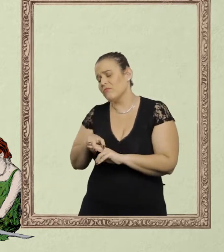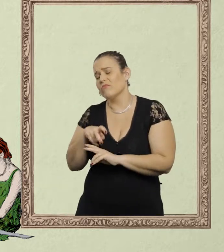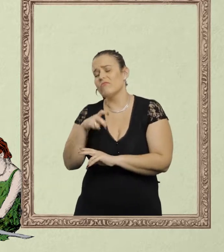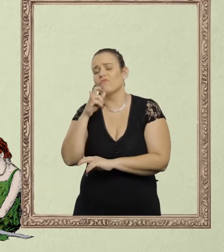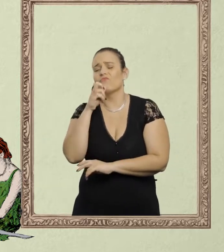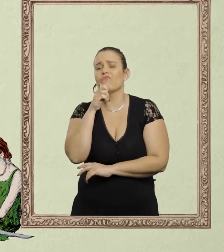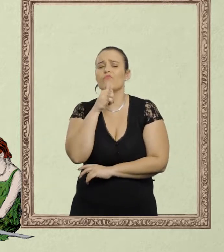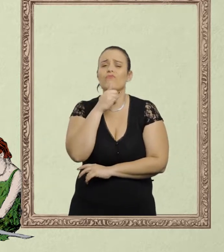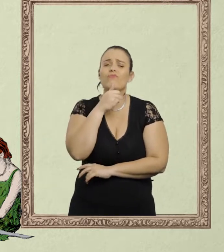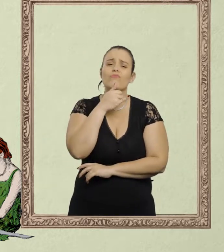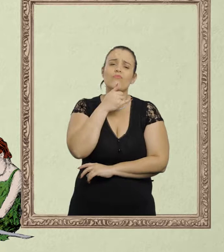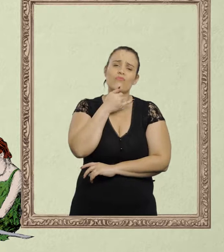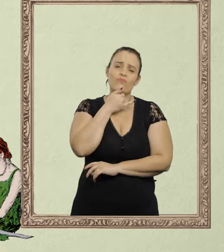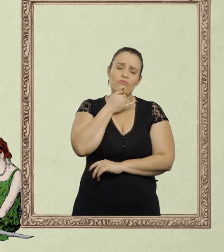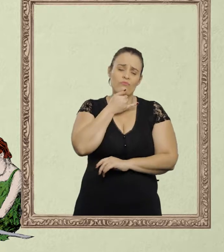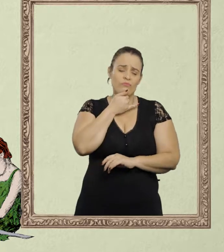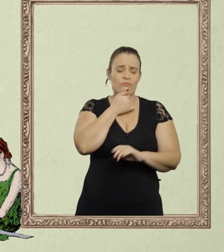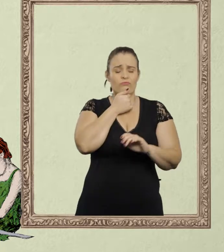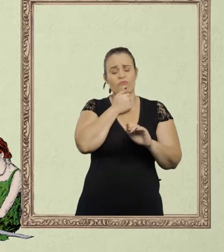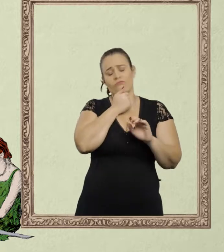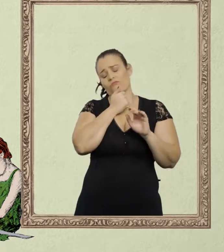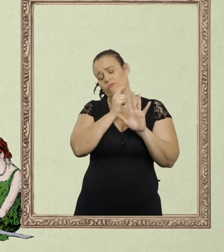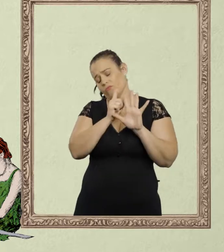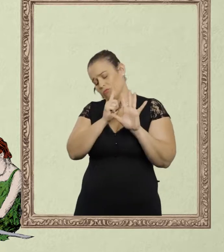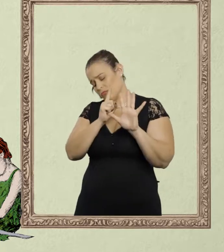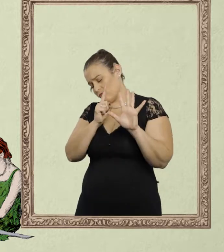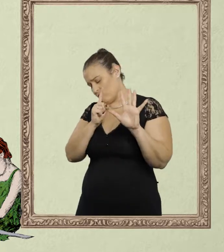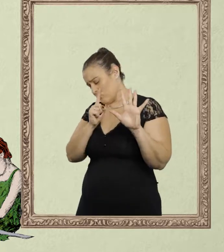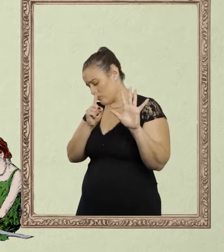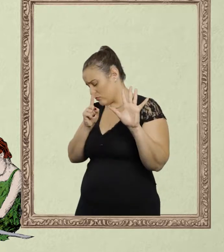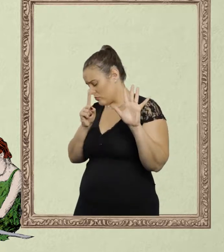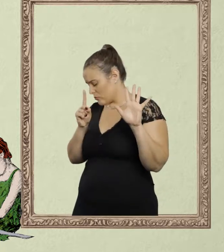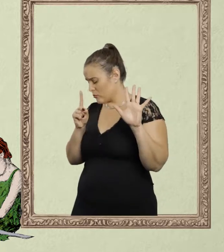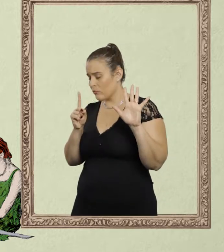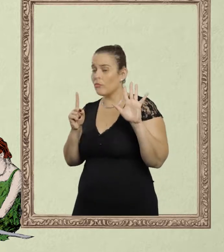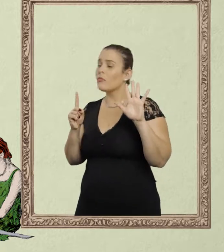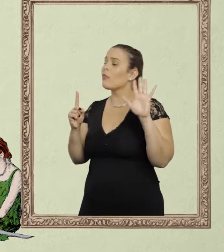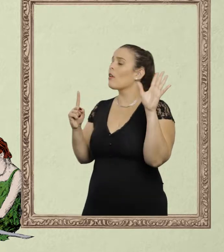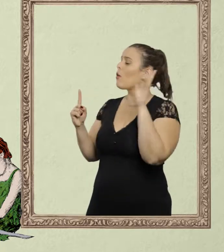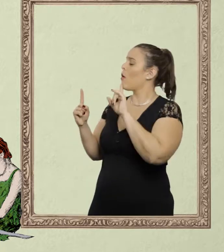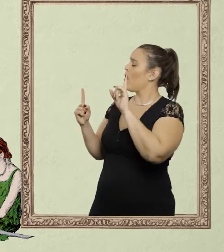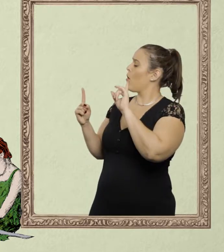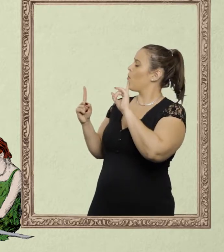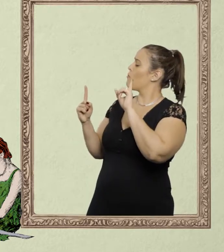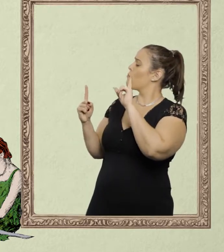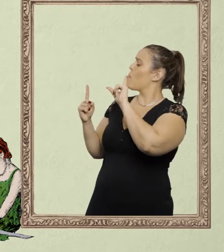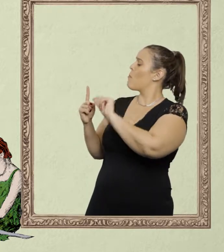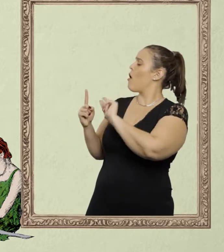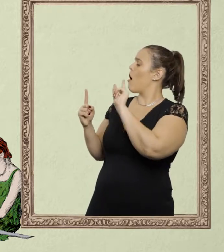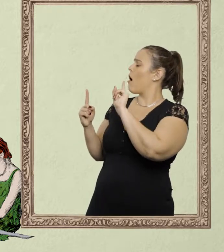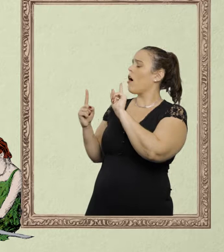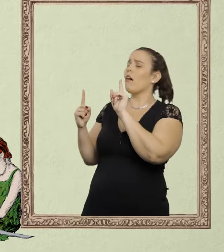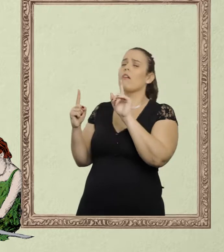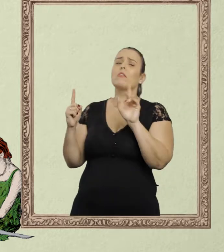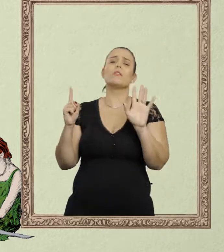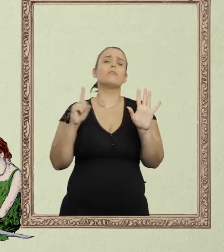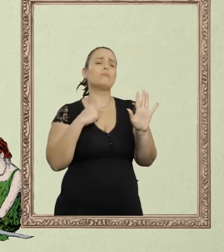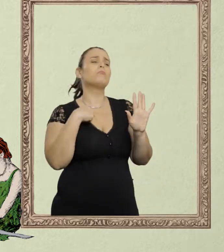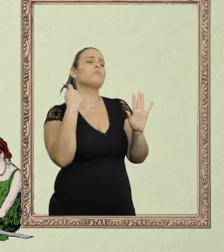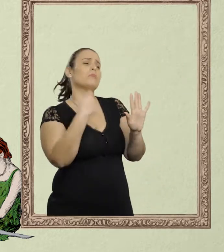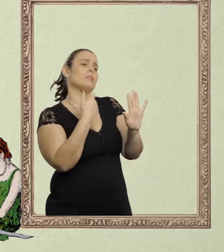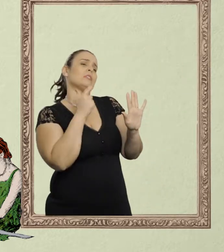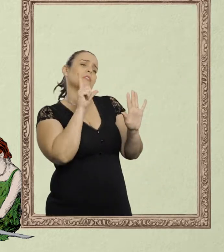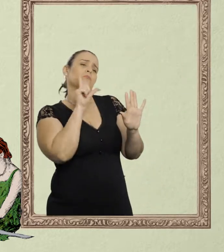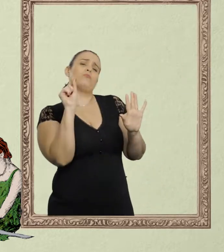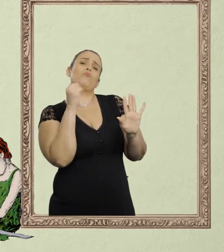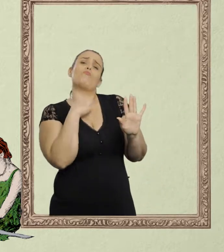se afastou. Os meninos pediram para Firula não ir embora. Ele disse: "Eu tenho que ir! Estou